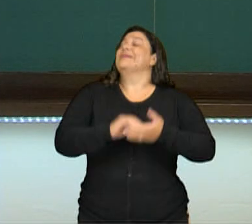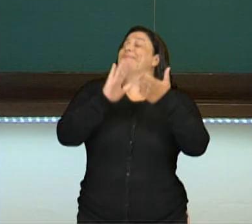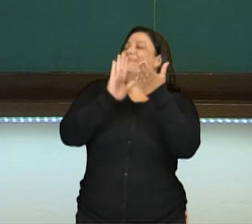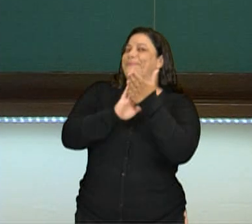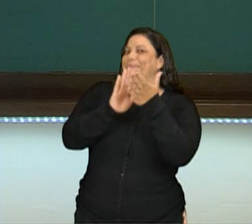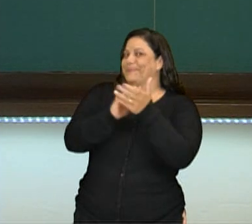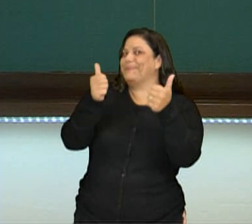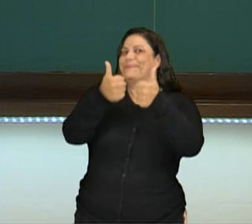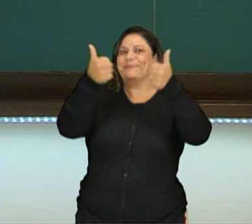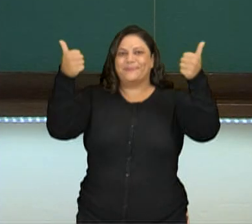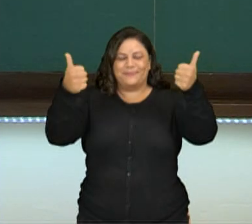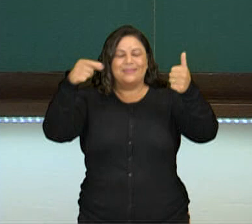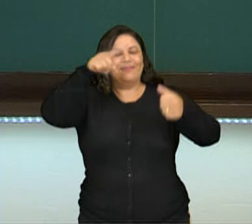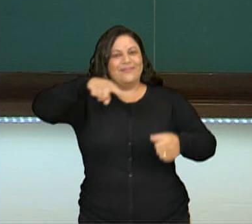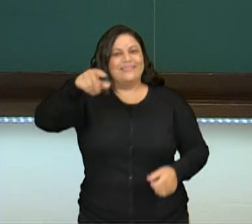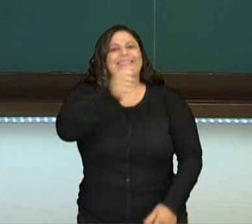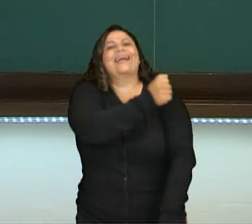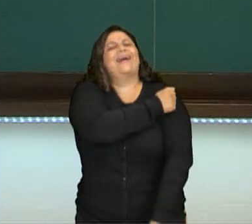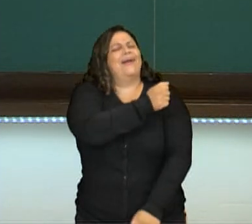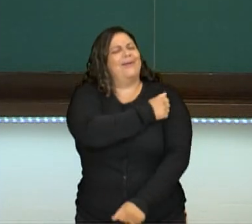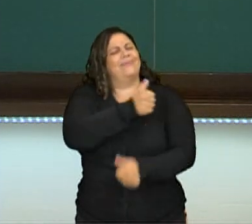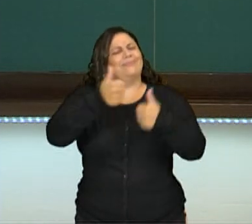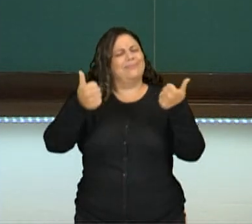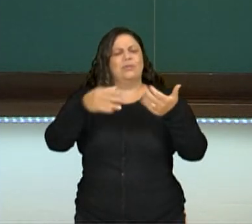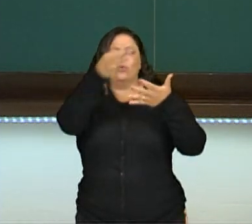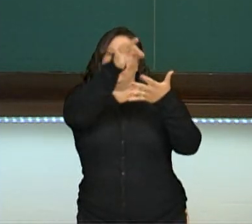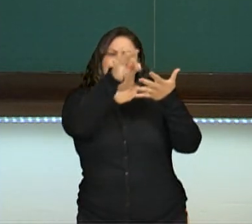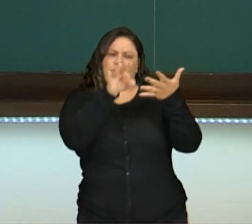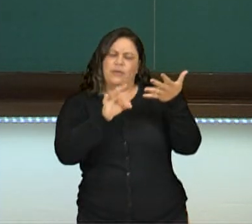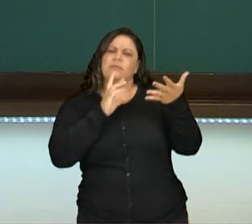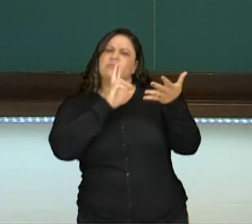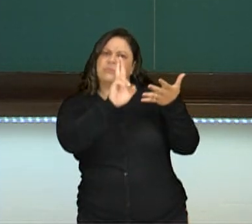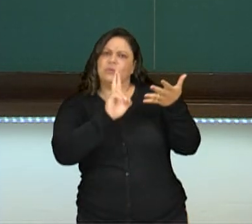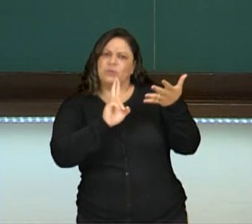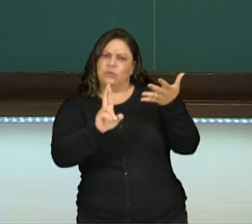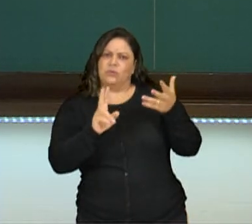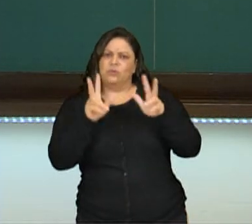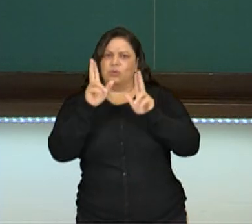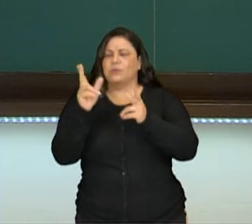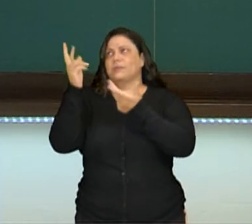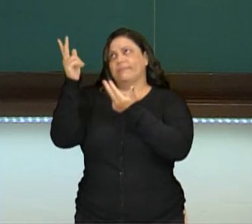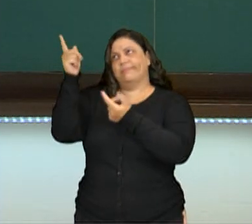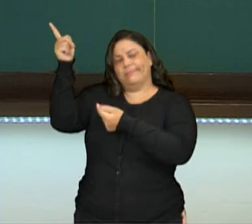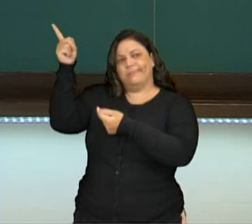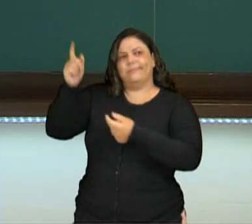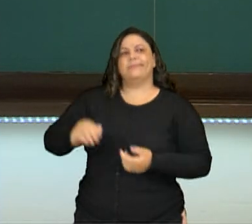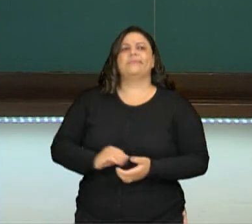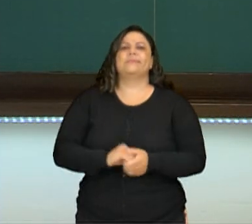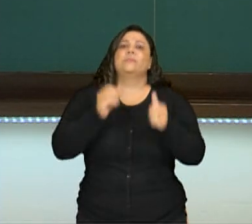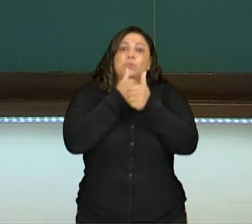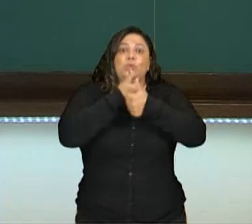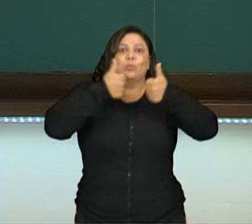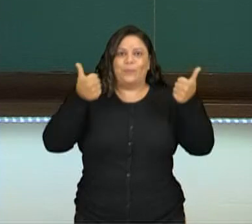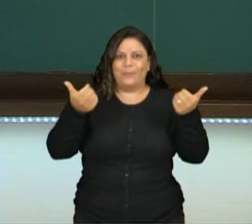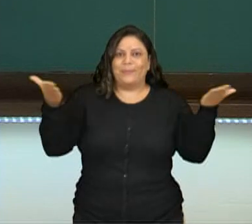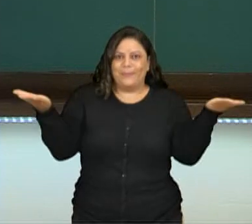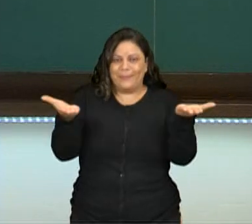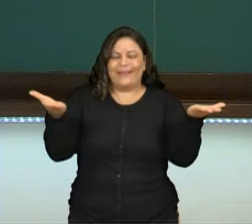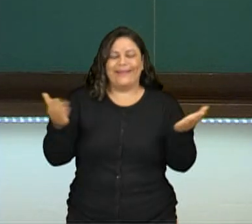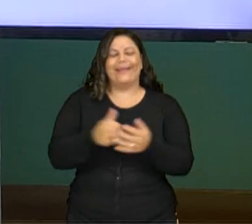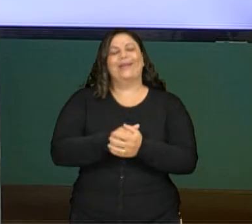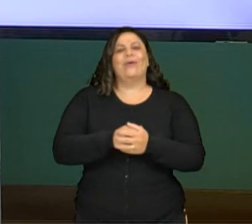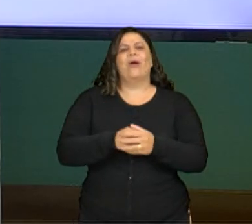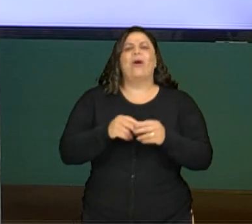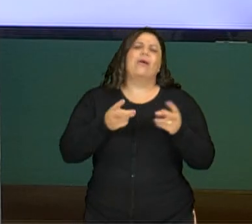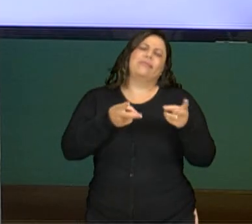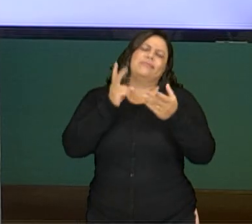Parabéns, estudante! Confere a sua resposta com a correção aqui. Muito bem, nós temos, portanto, como